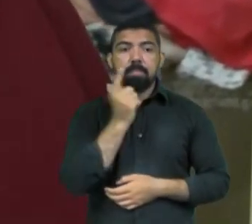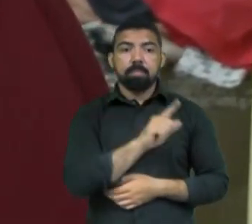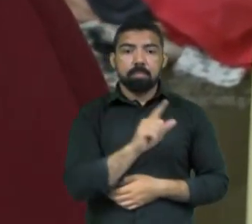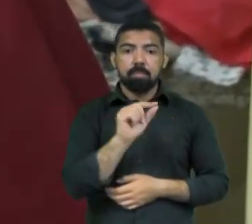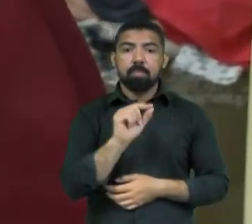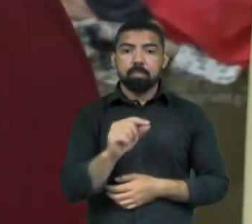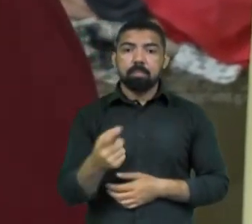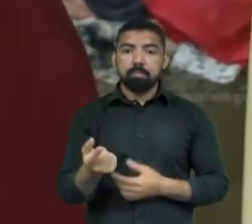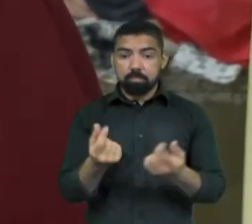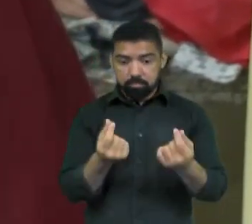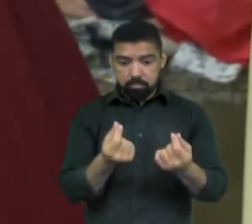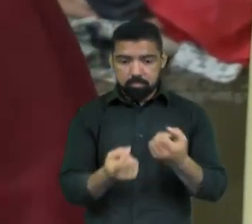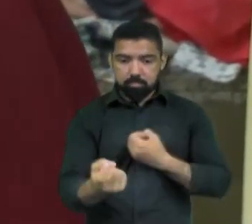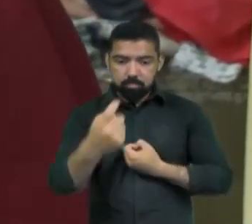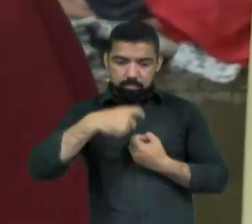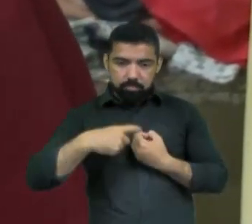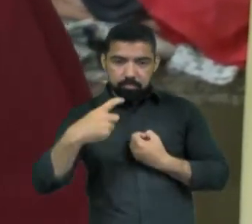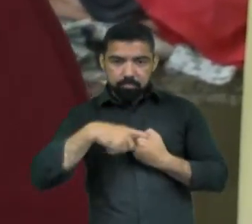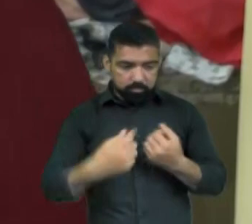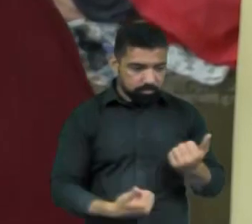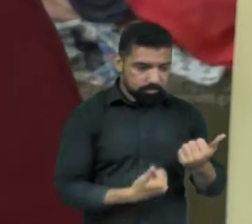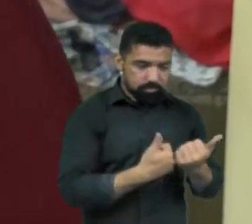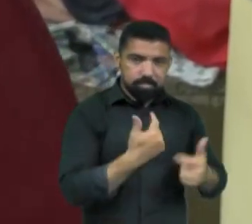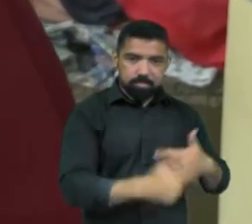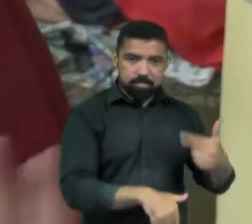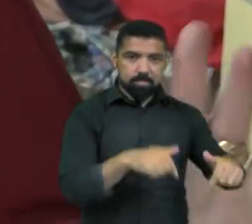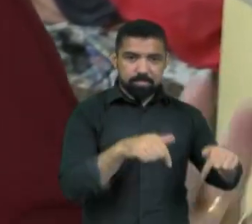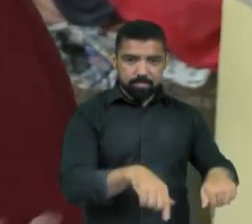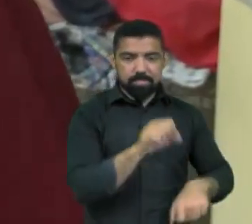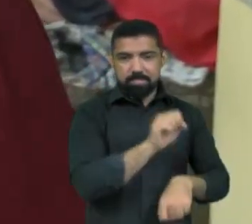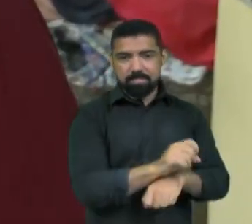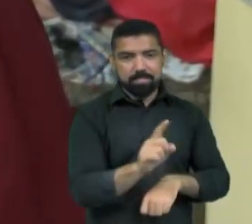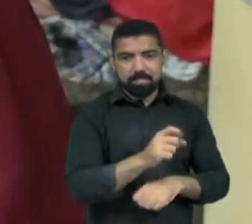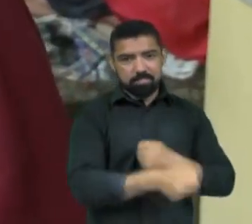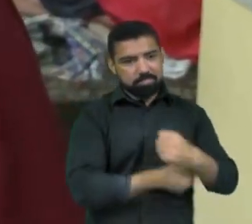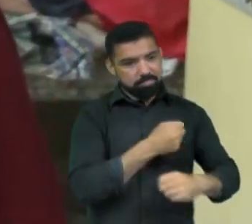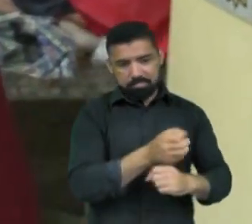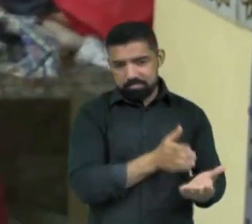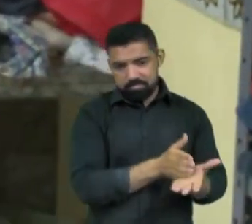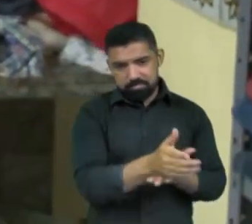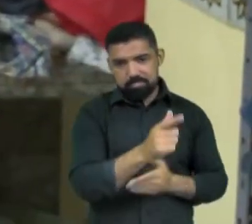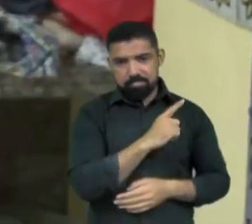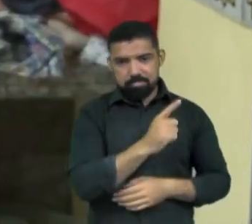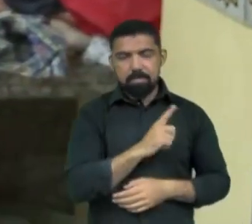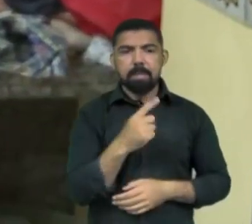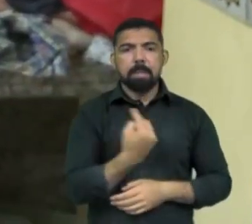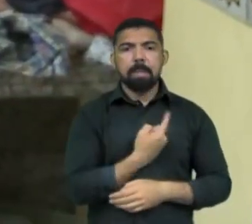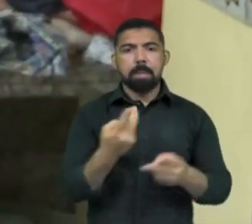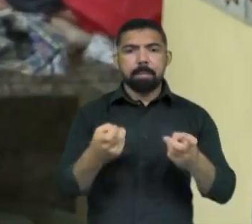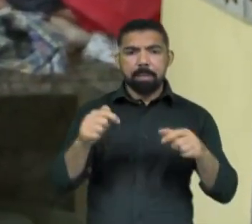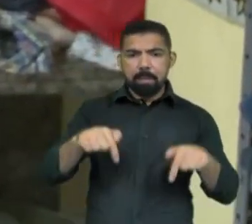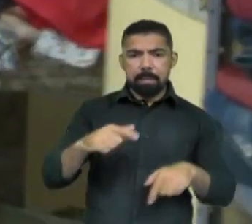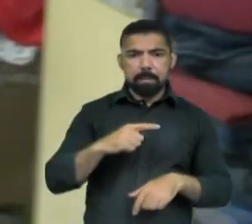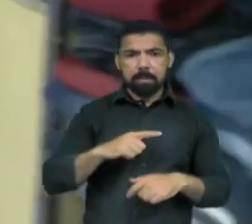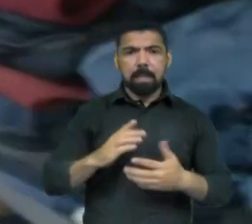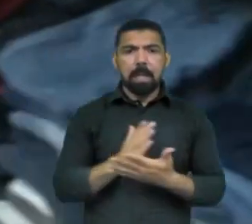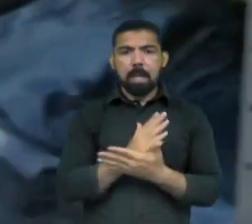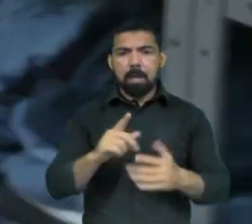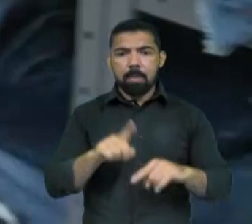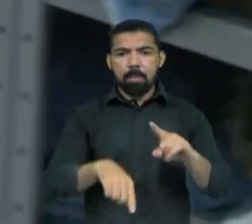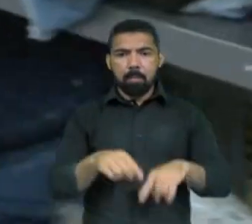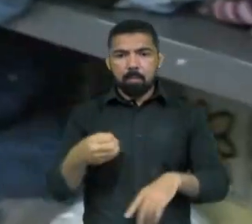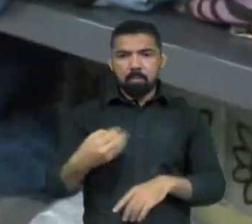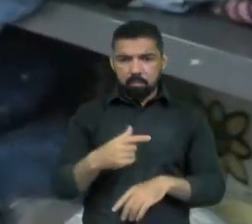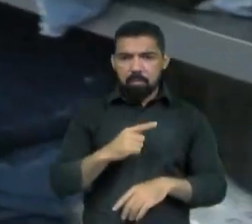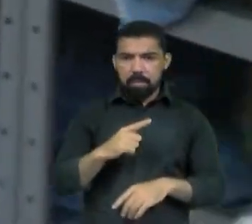em recursos para apoiar o nosso trabalho, que não para, é o ano todo. A gente percebe que aqui existem alguns produtos que estão bem novinhos aqui. Por